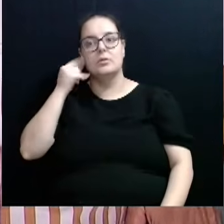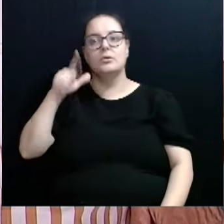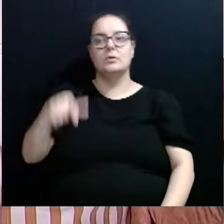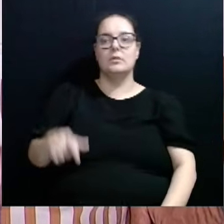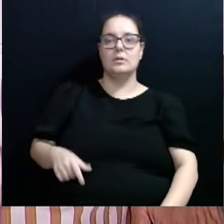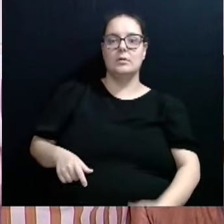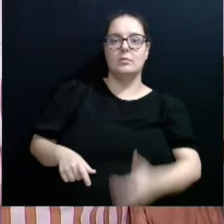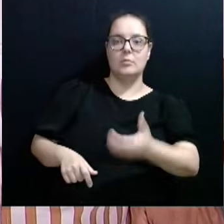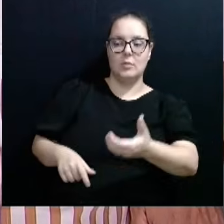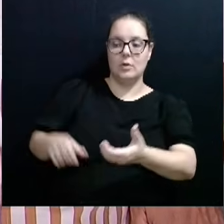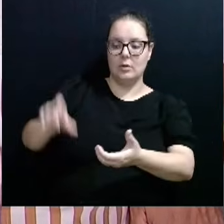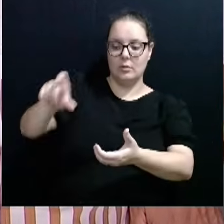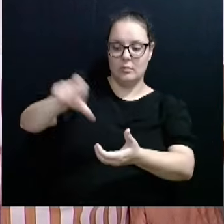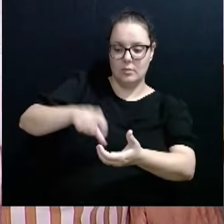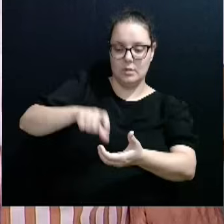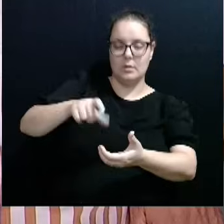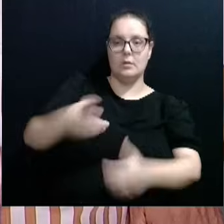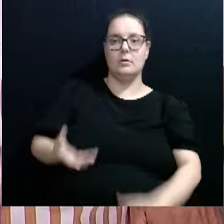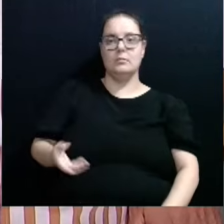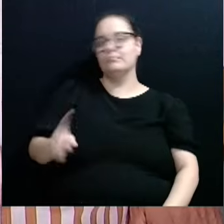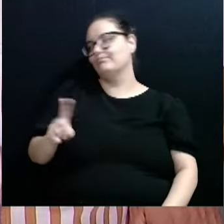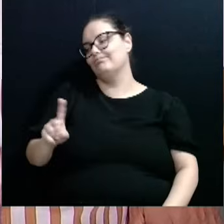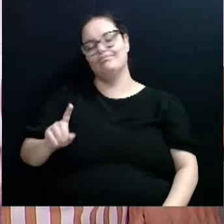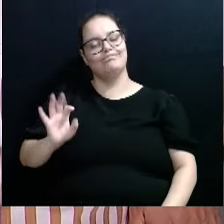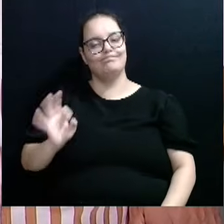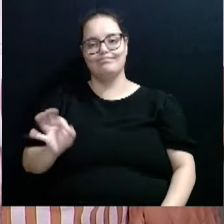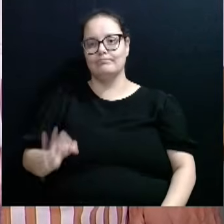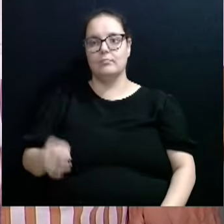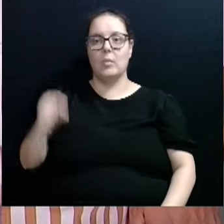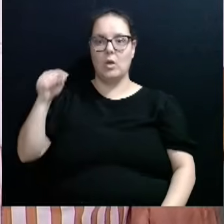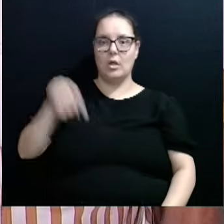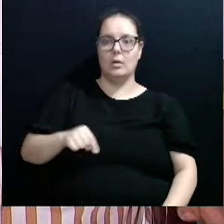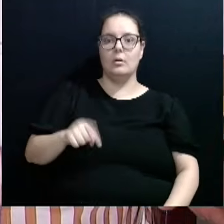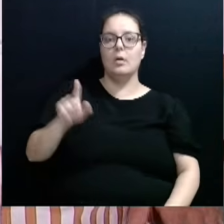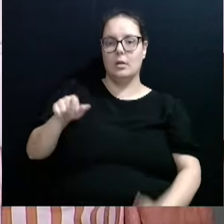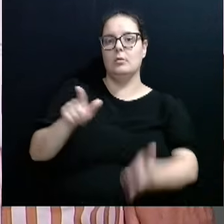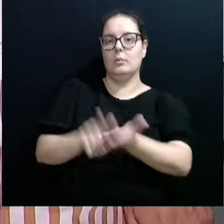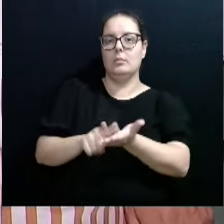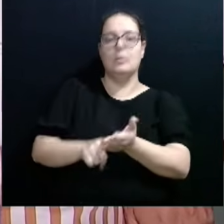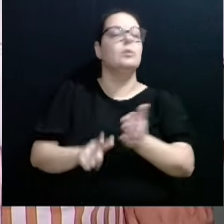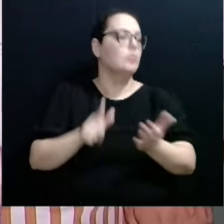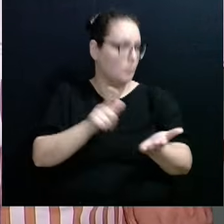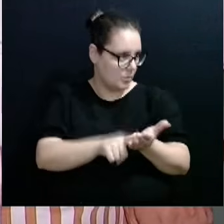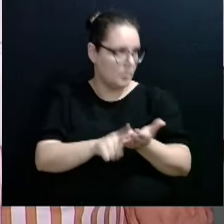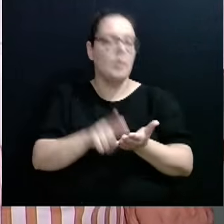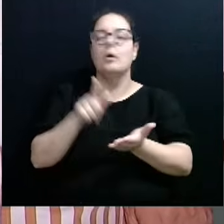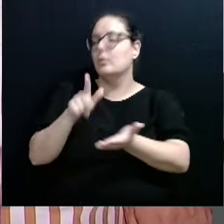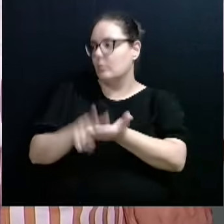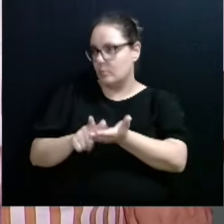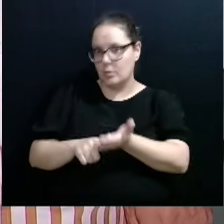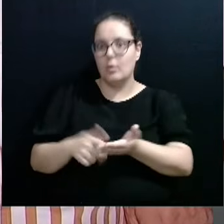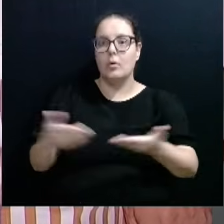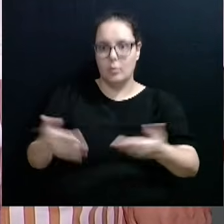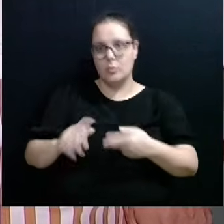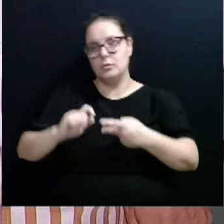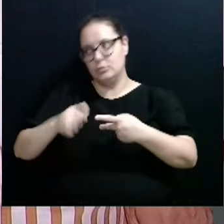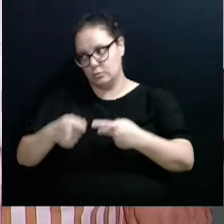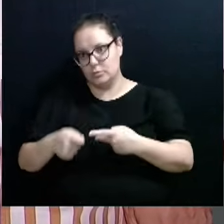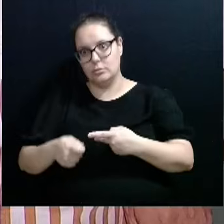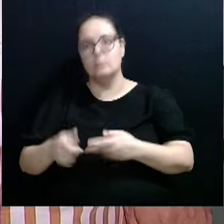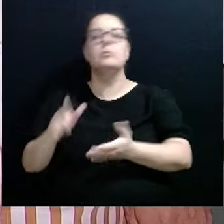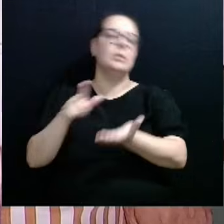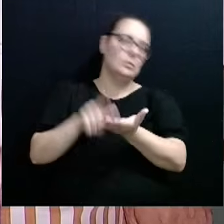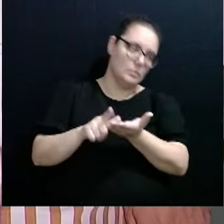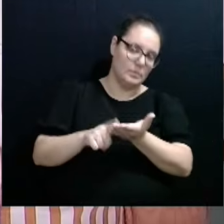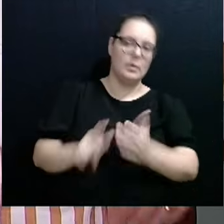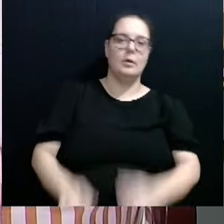vender, mas não funcionou. Aqui funciona, no papel. No papel. No papel. Hoje funciona no Pix. No Pix. Mas no papel. Tá certo. No